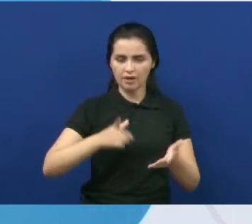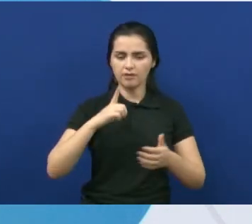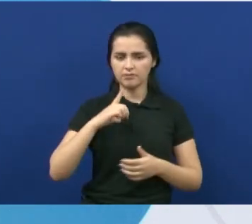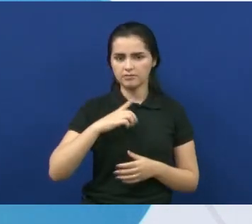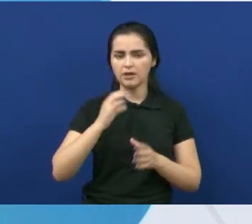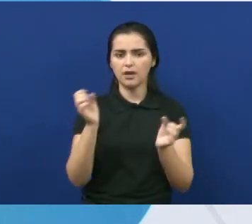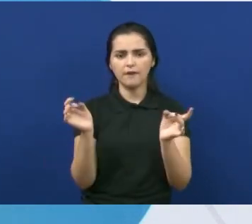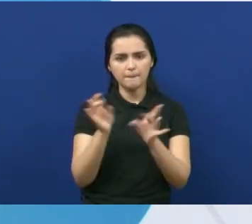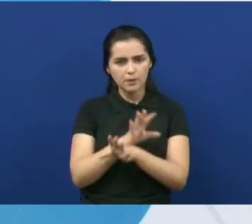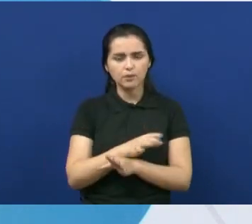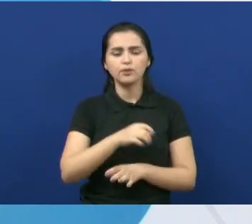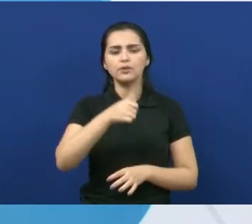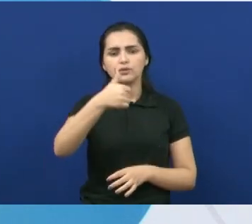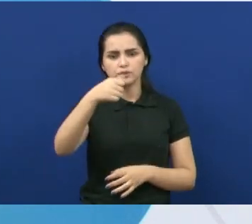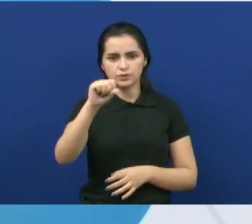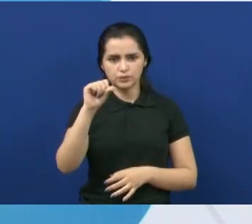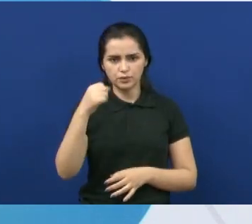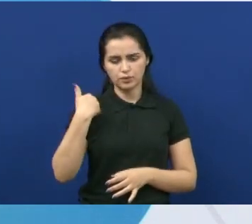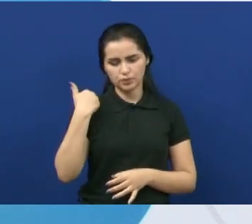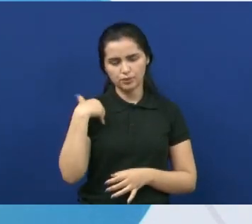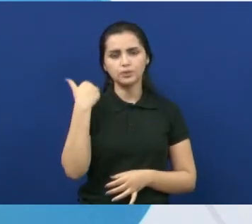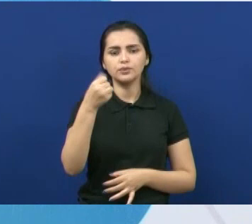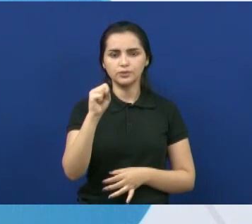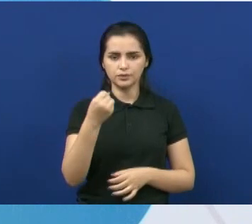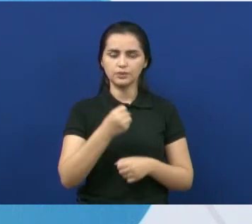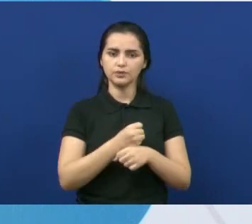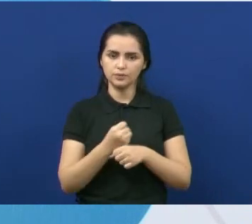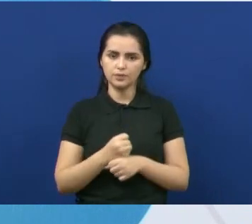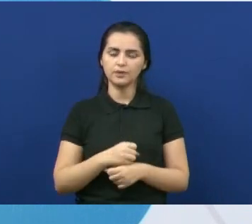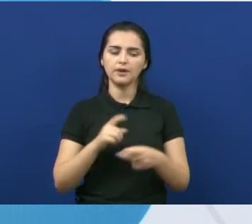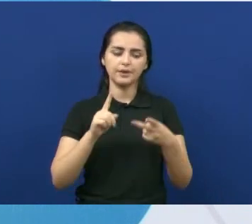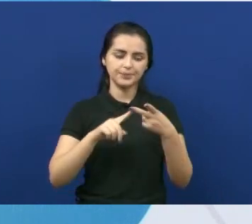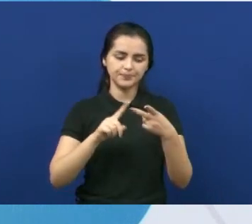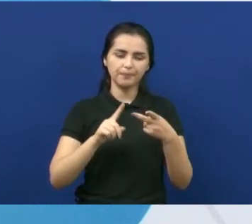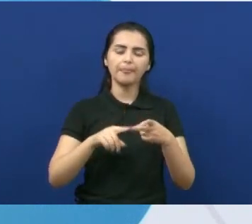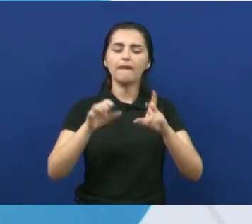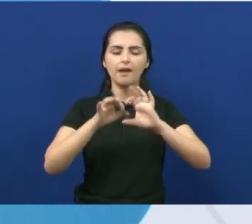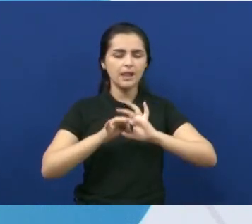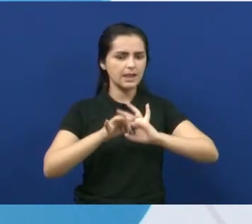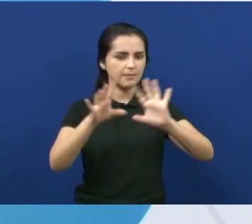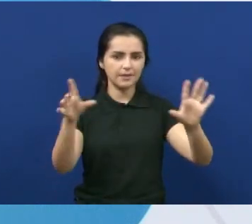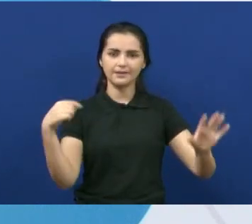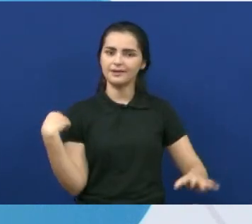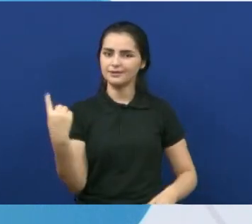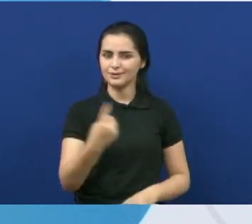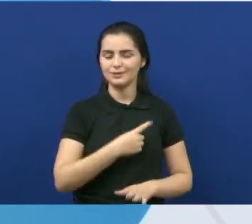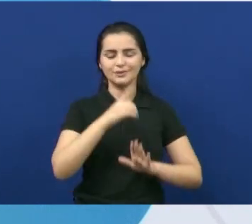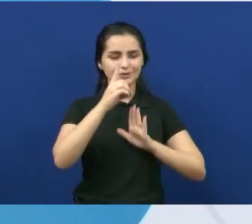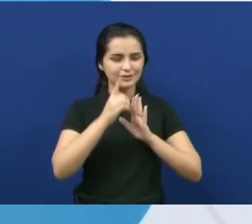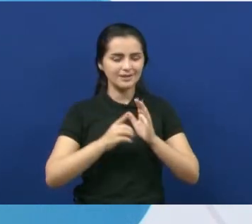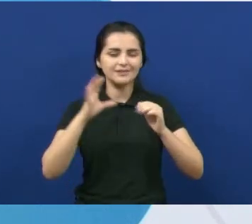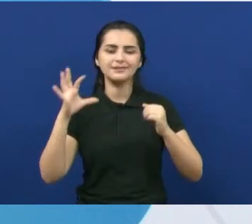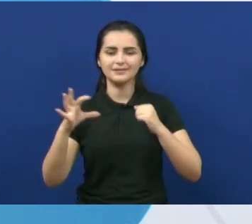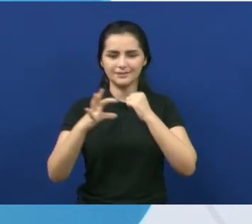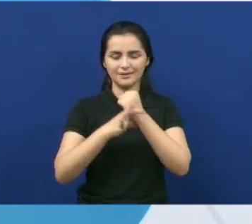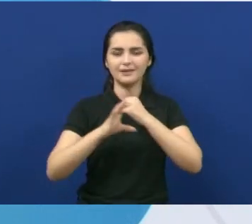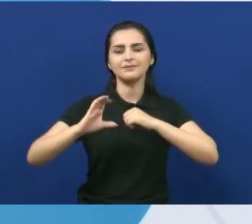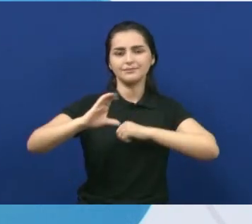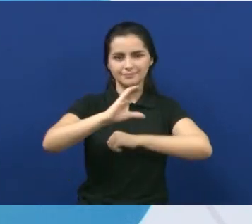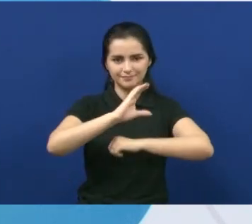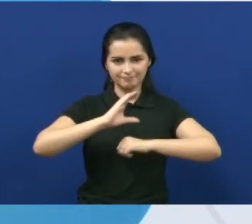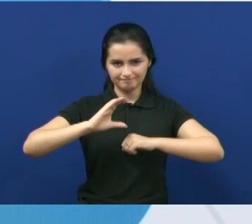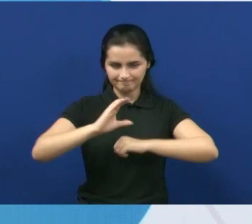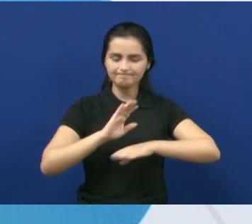16, que não é obrigatório. A gente viu as nossas liberdades, os nossos direitos garantidos pela